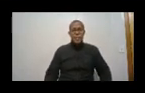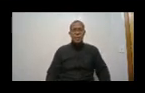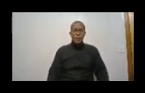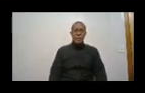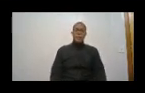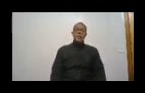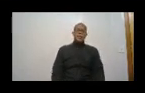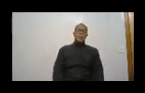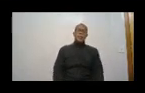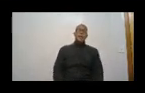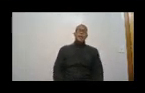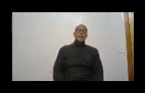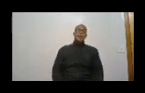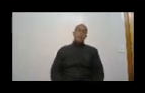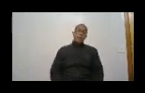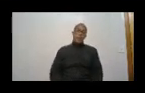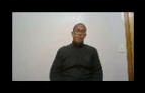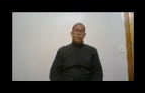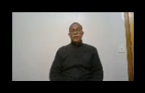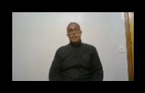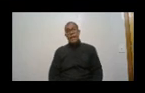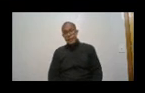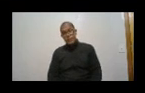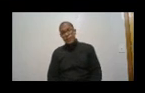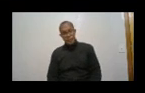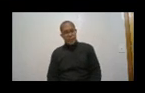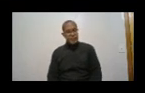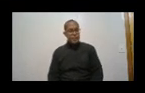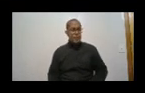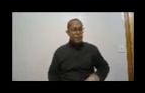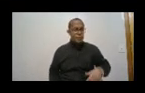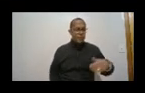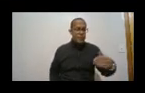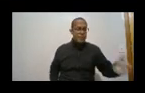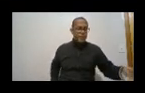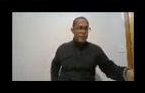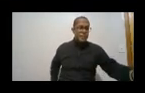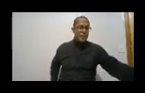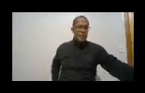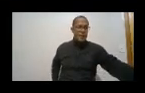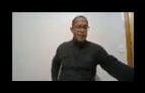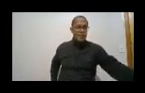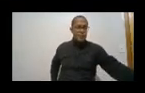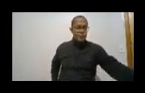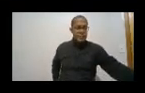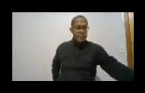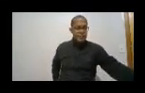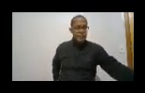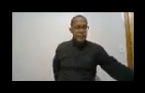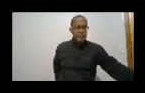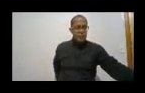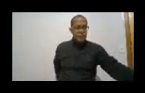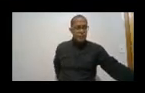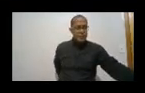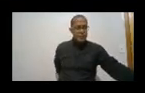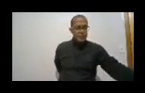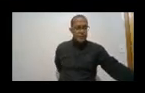uma droga certo? Então, entrou lipos, tá hidro, tá? Então, passou pelas fases da